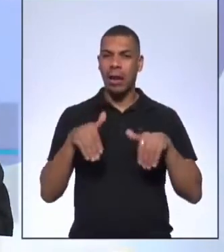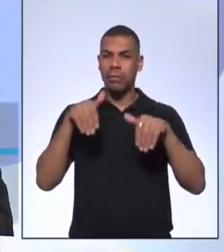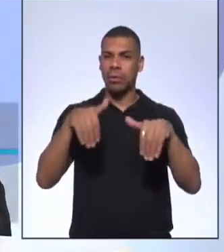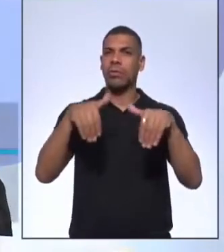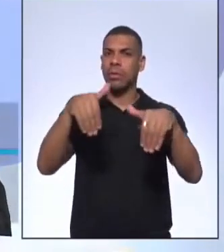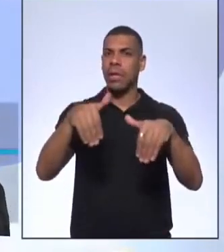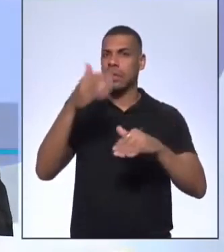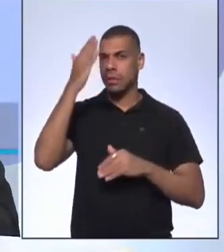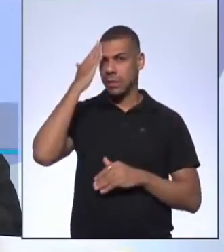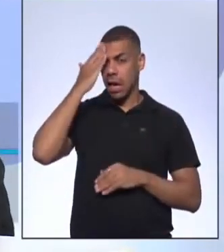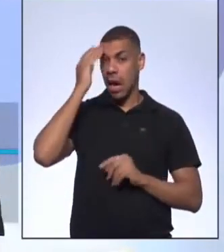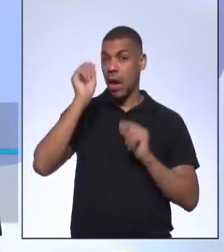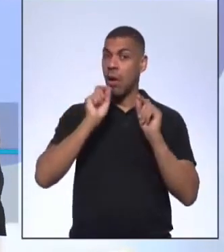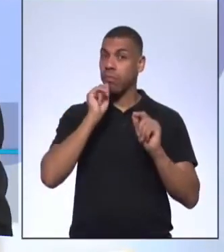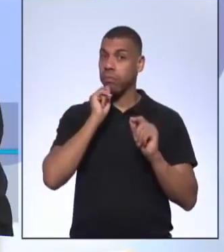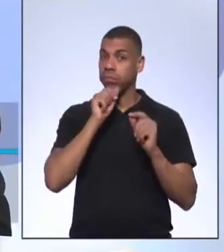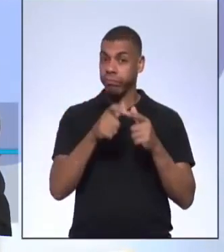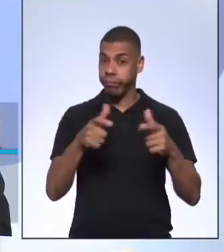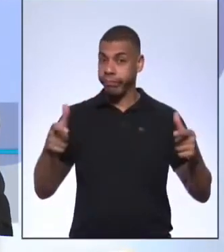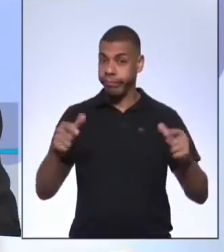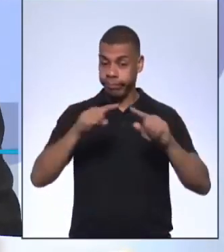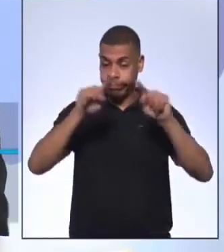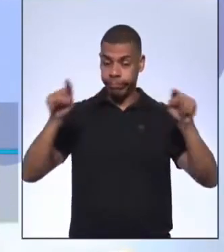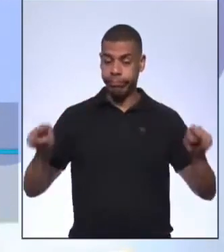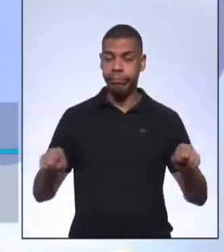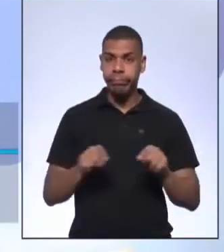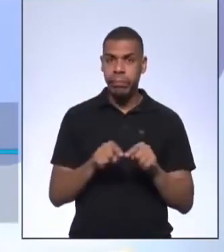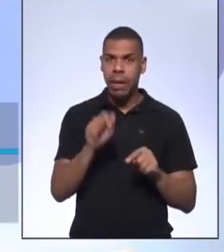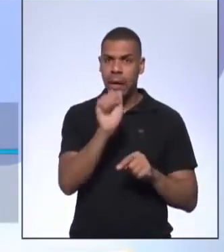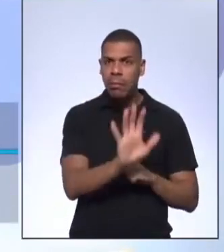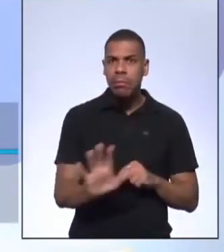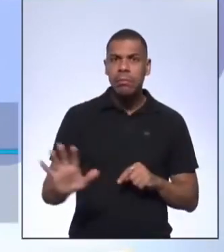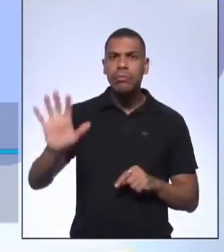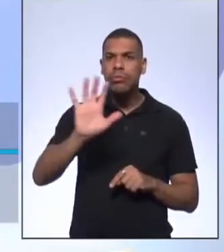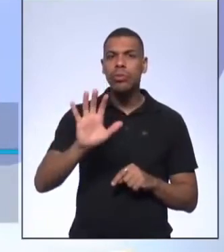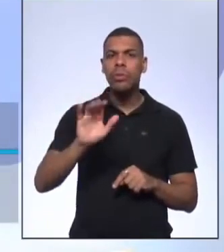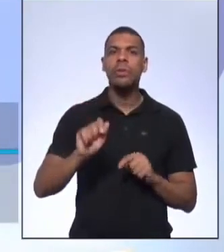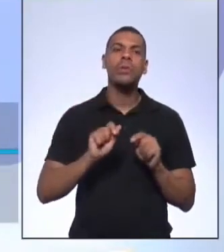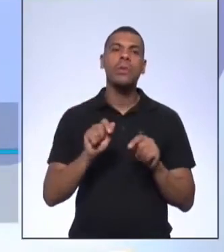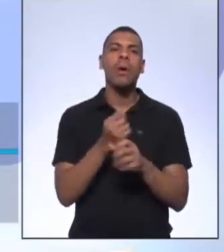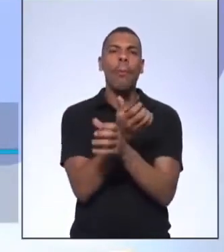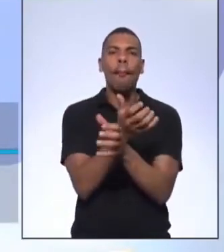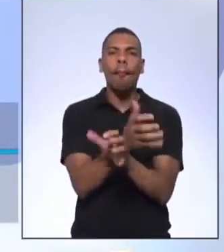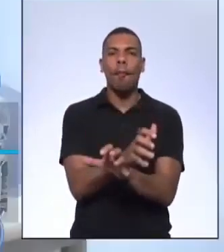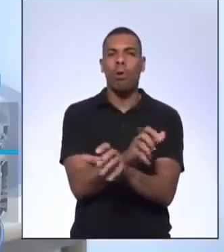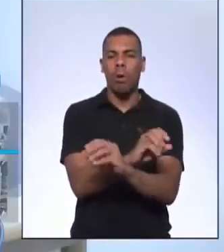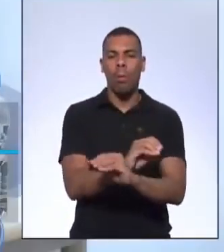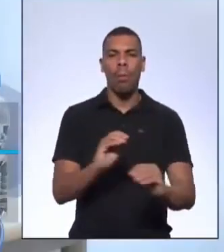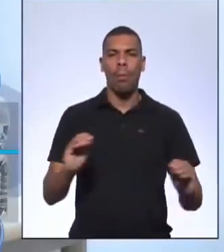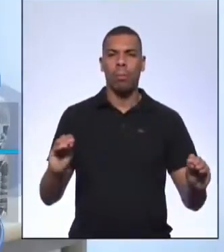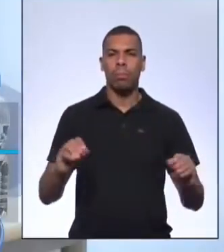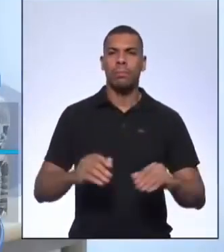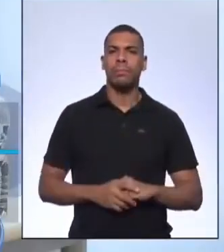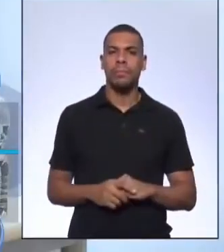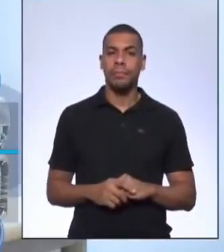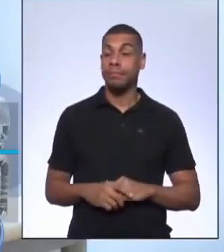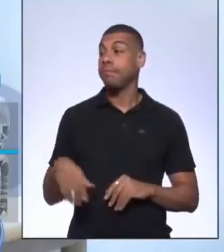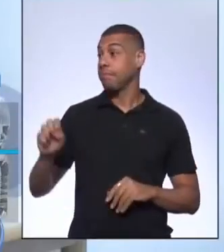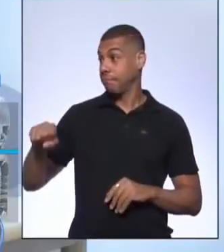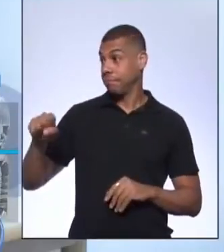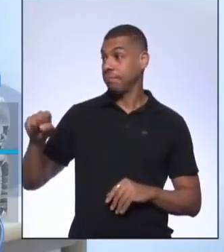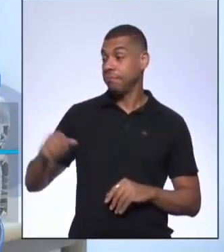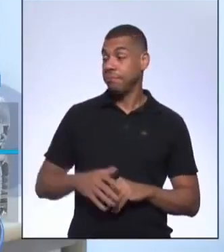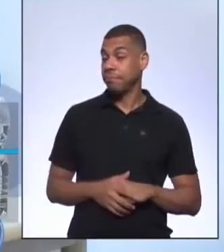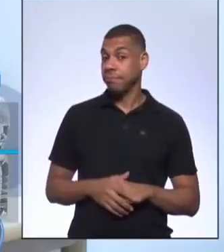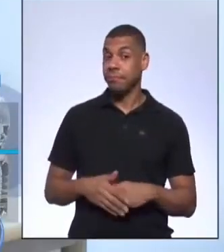não podemos desconsiderar que boa parte do seu território é composta por um deserto, né, professora? Isso mesmo.